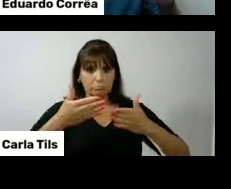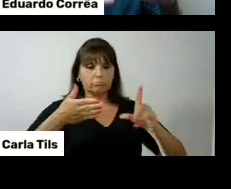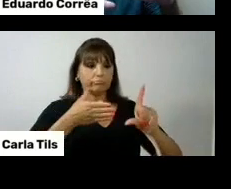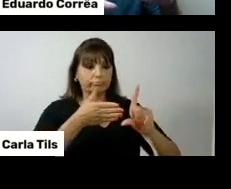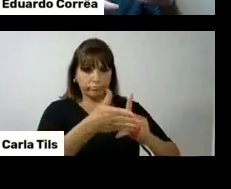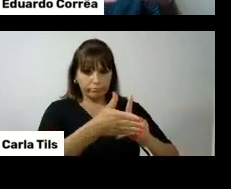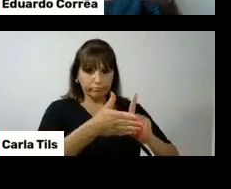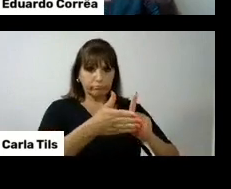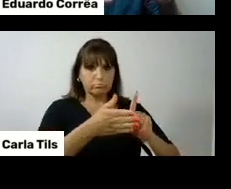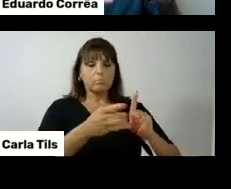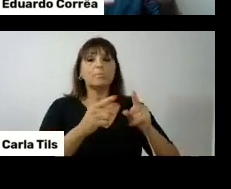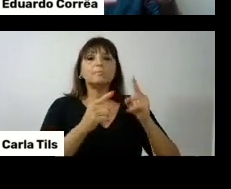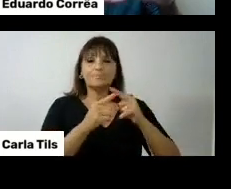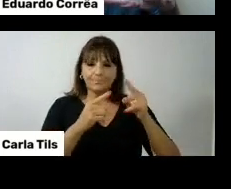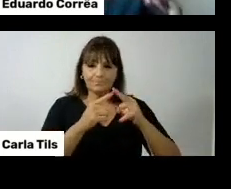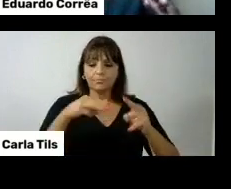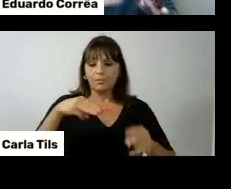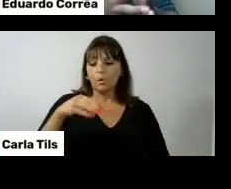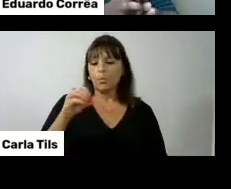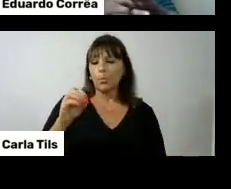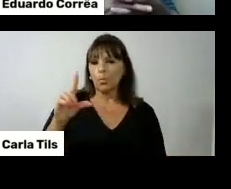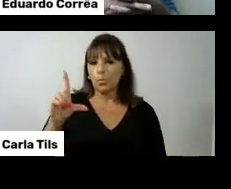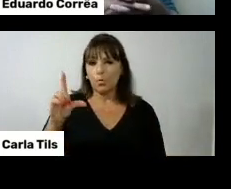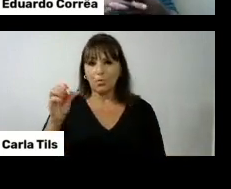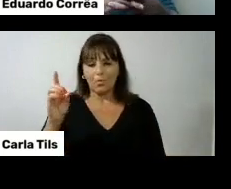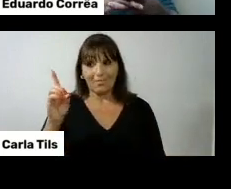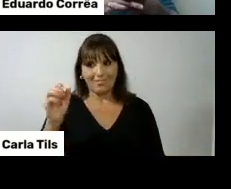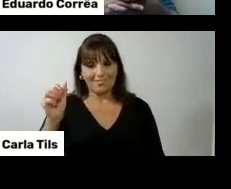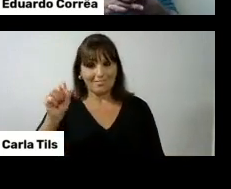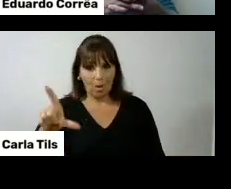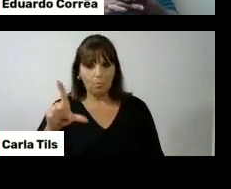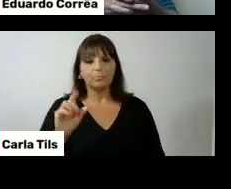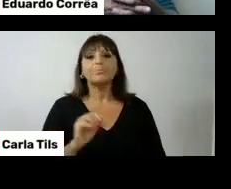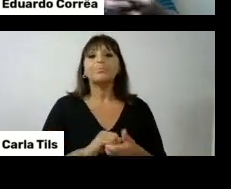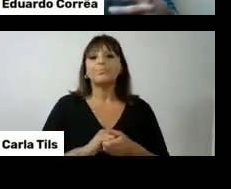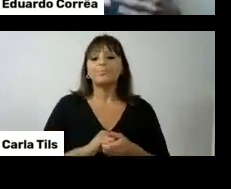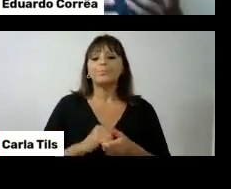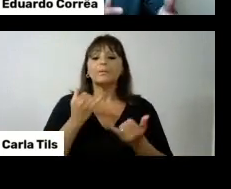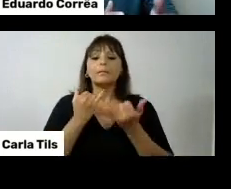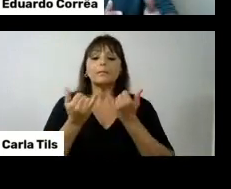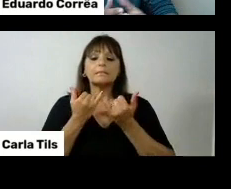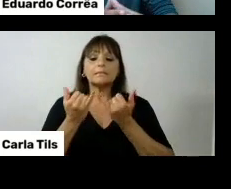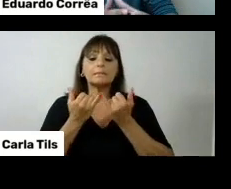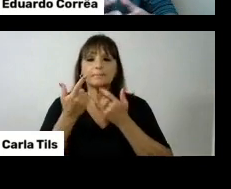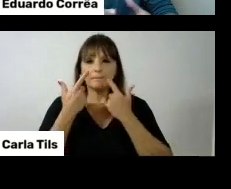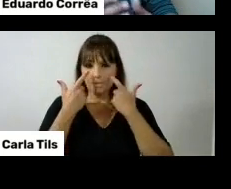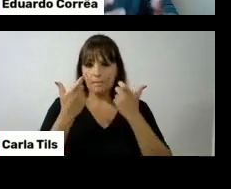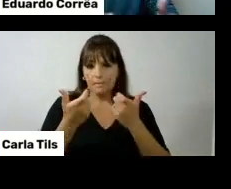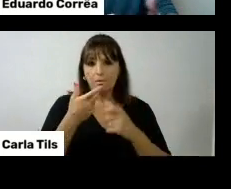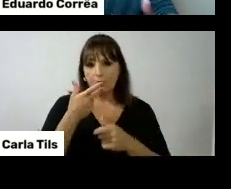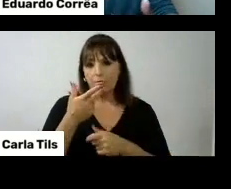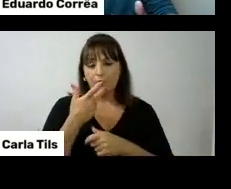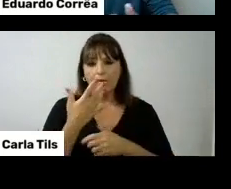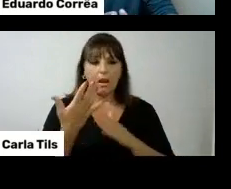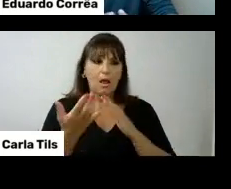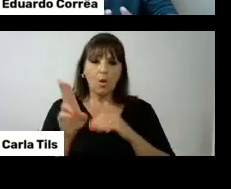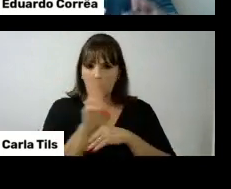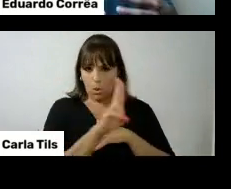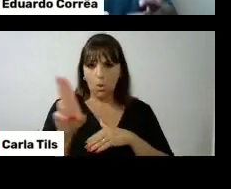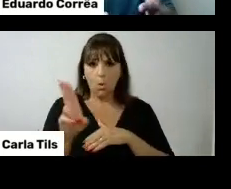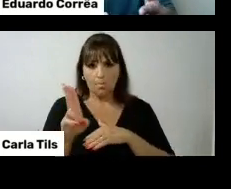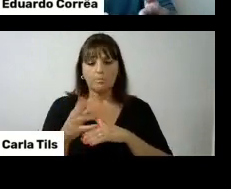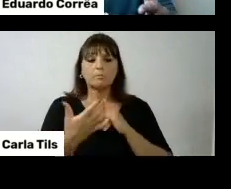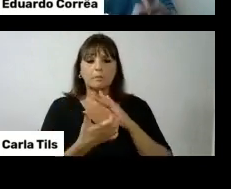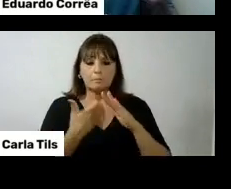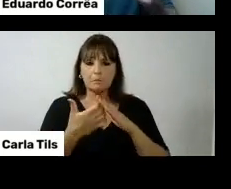de uma forma direta. Um exemplo muito interessante, e eu vou até mesmo citar o nome da empresa, porque para parabenizar mesmo,